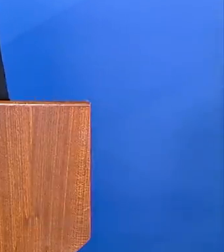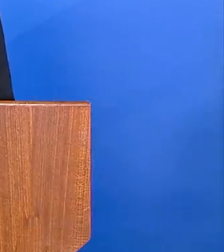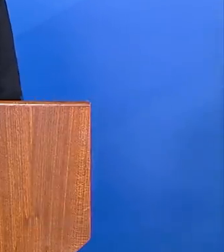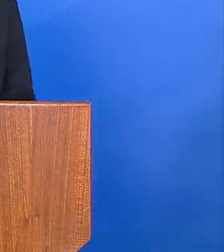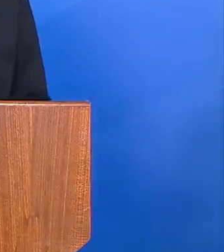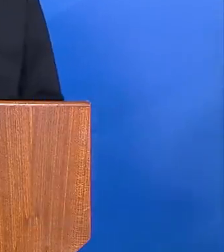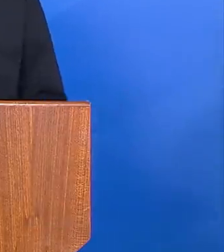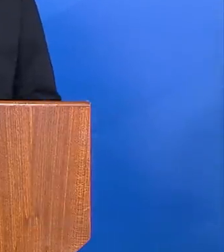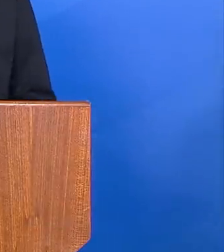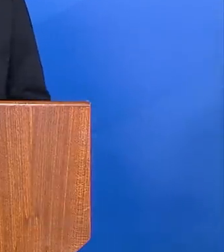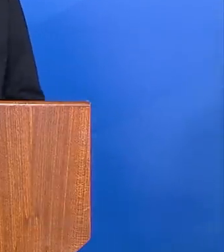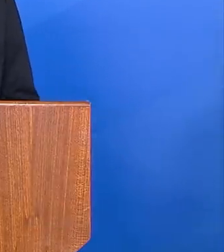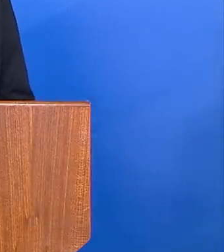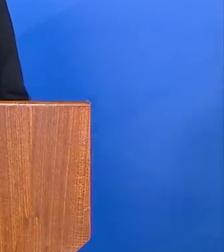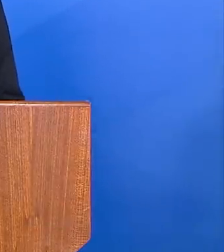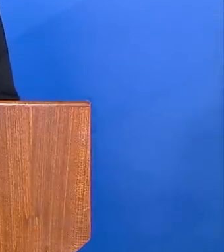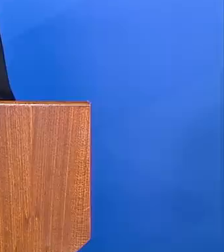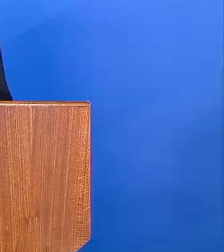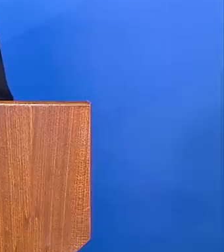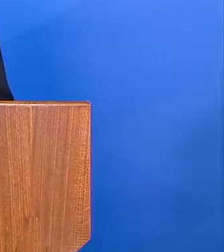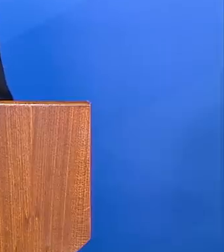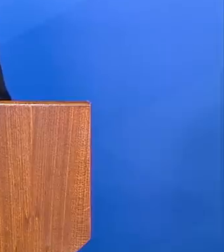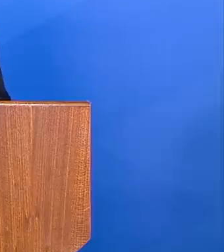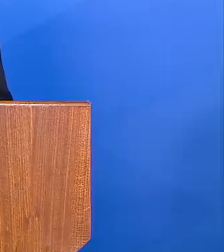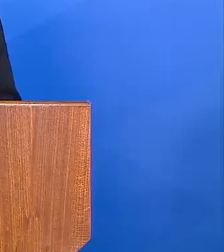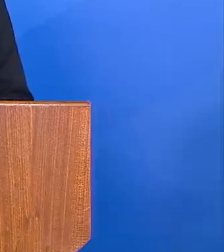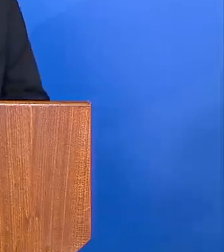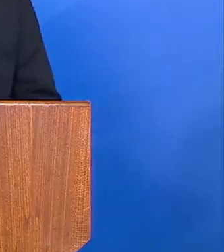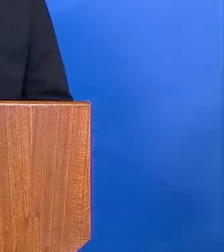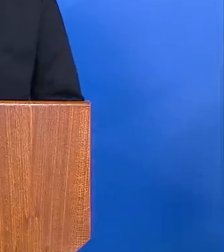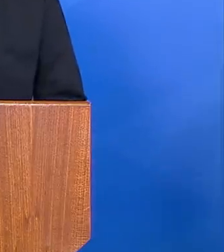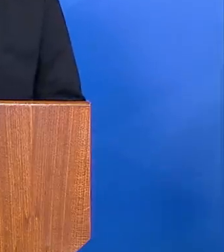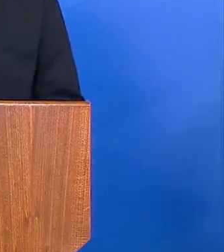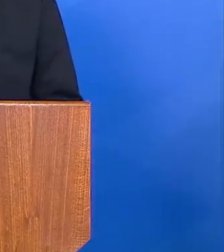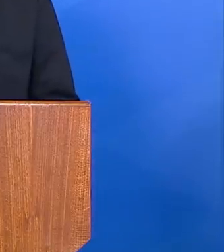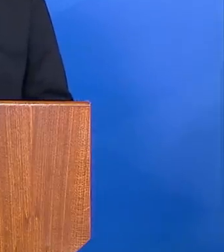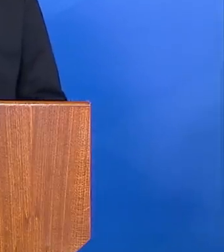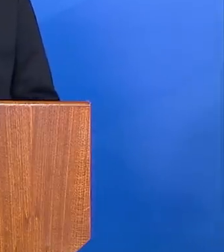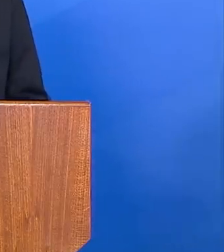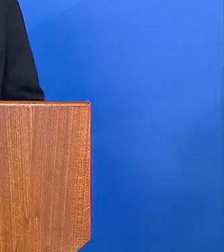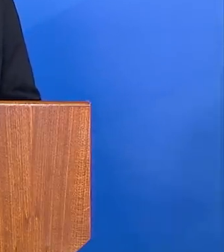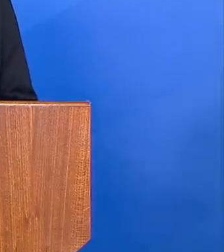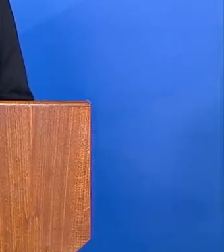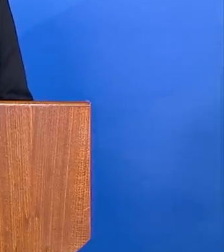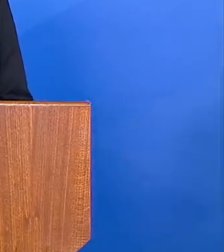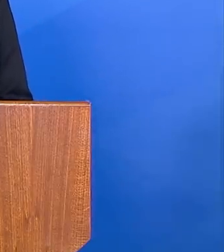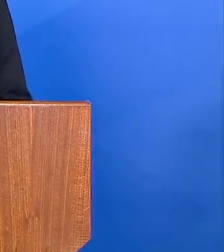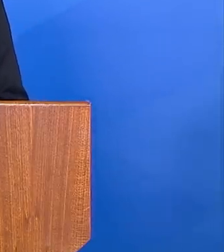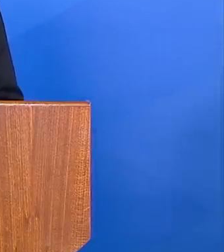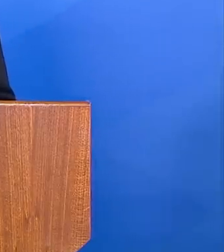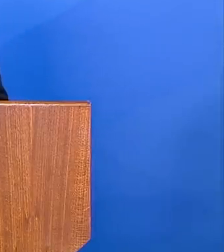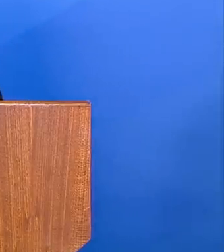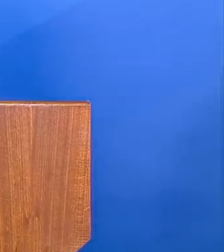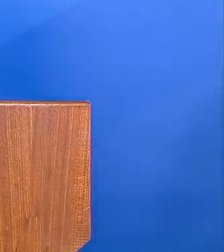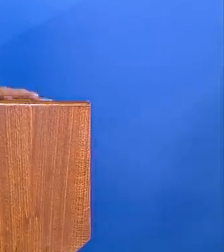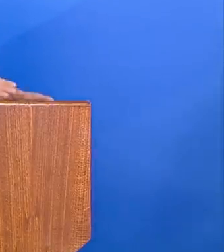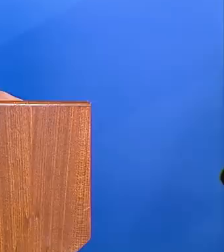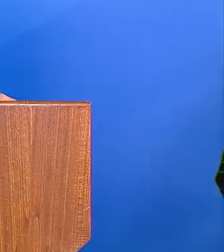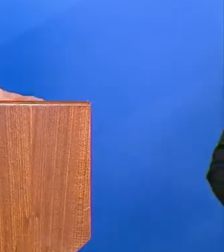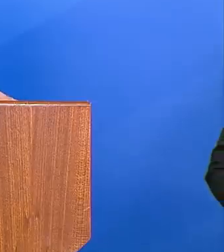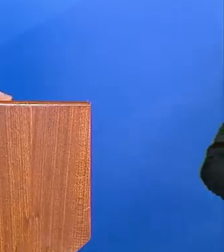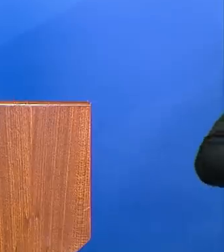equipe, que visa atender os anseios de muitos. Não só